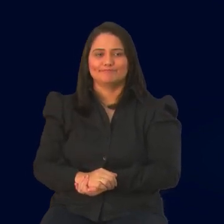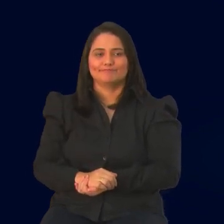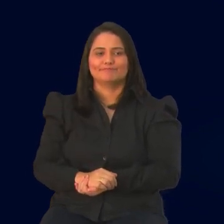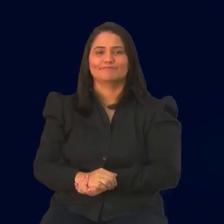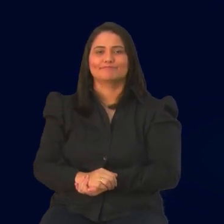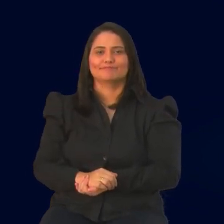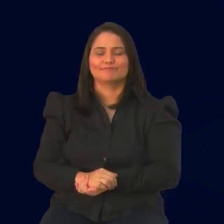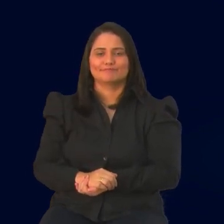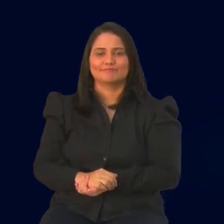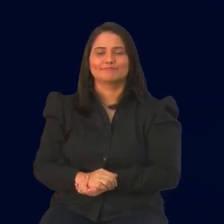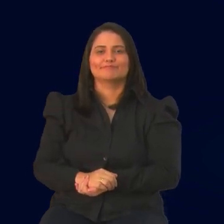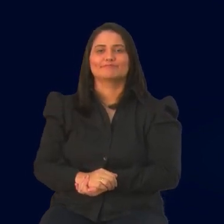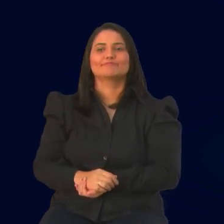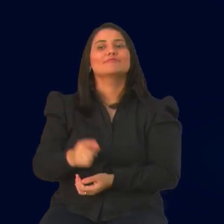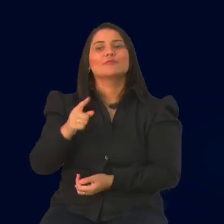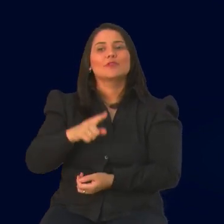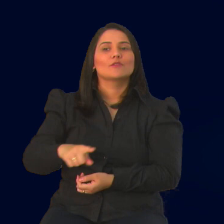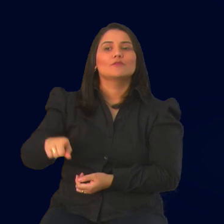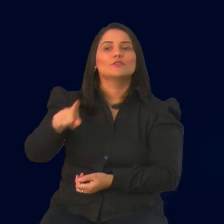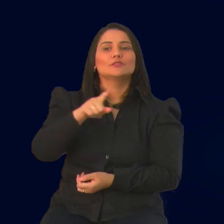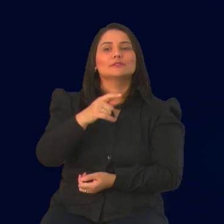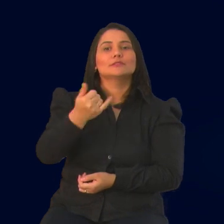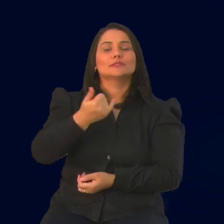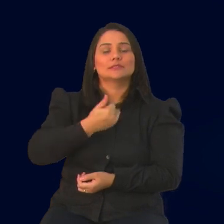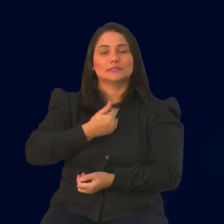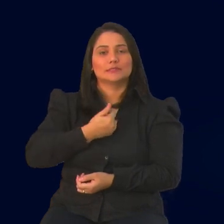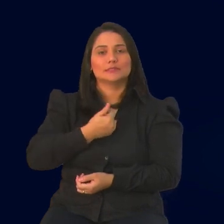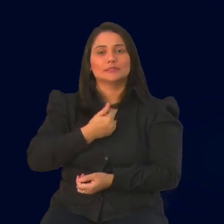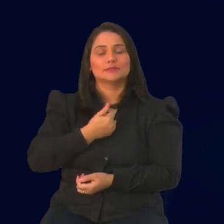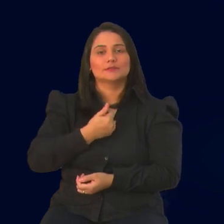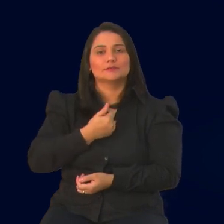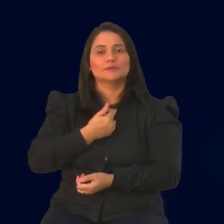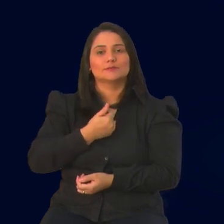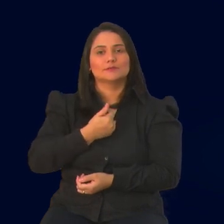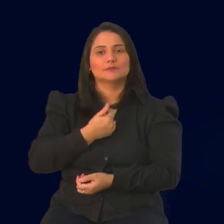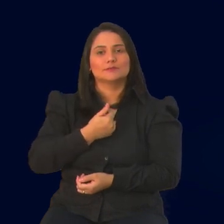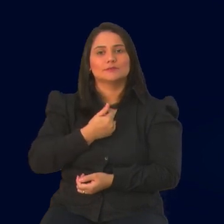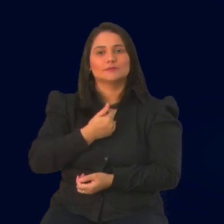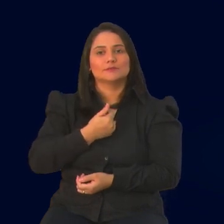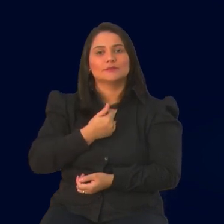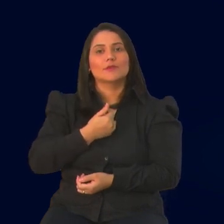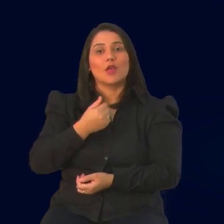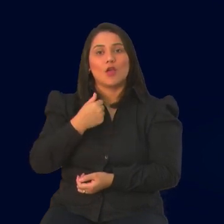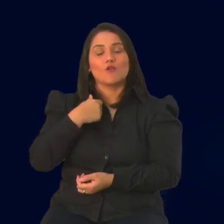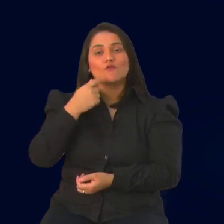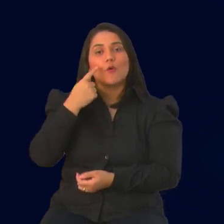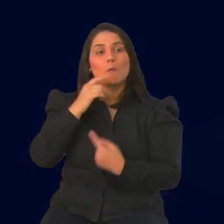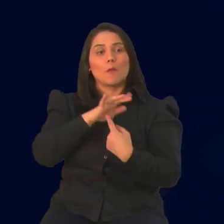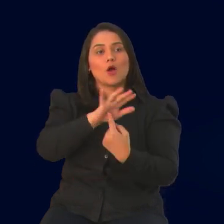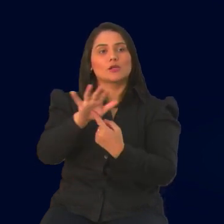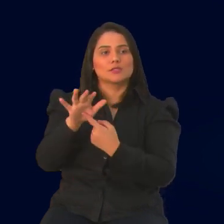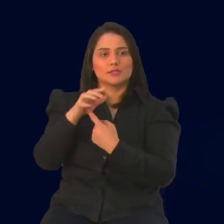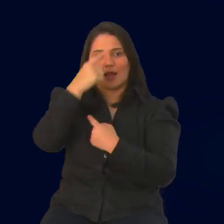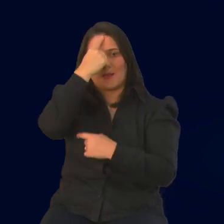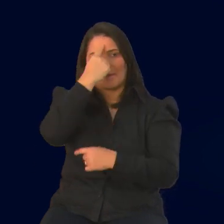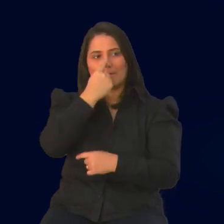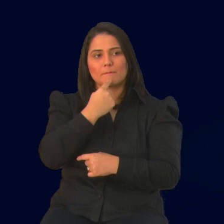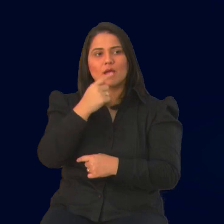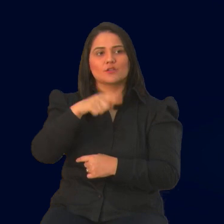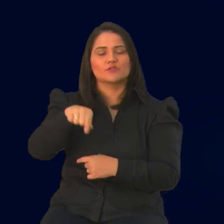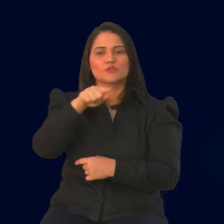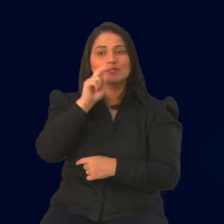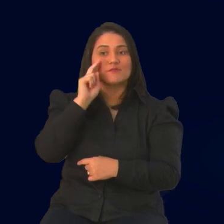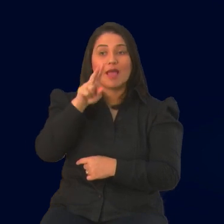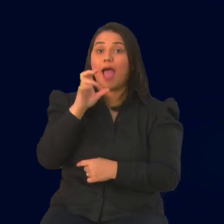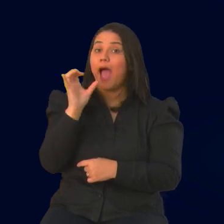Queria que vocês me dissessem o que vocês vão enxergar nessas figuras que eu vou mostrar para vocês agora. Pode ser? Em fração